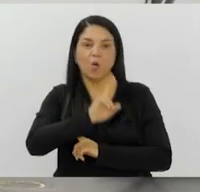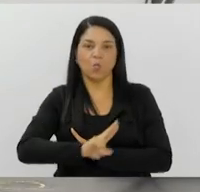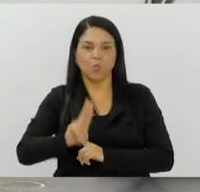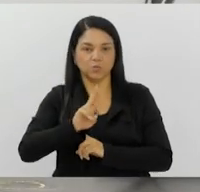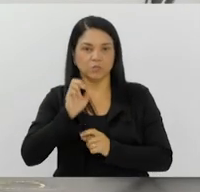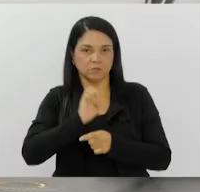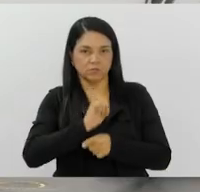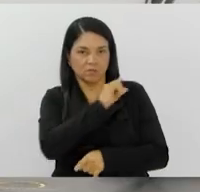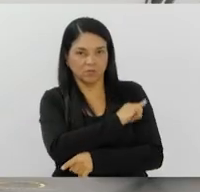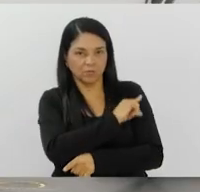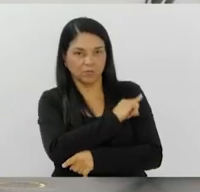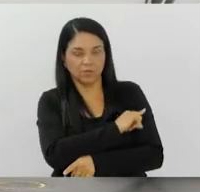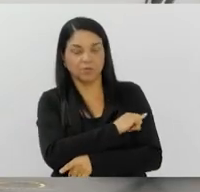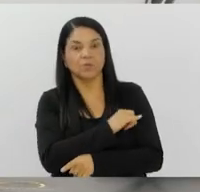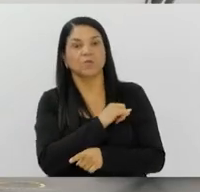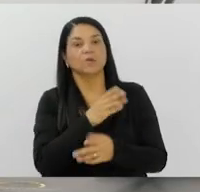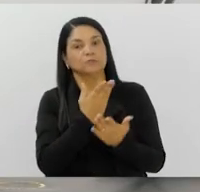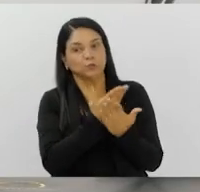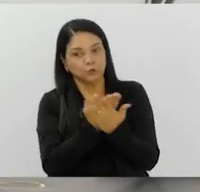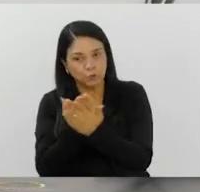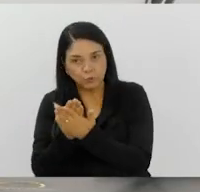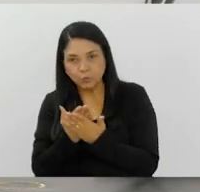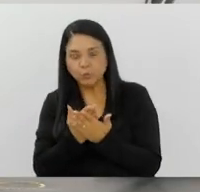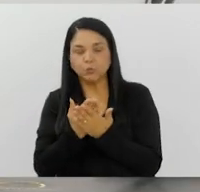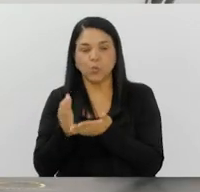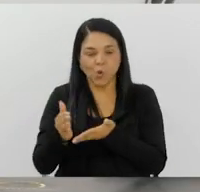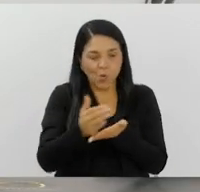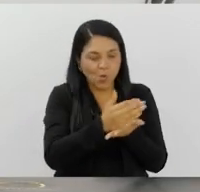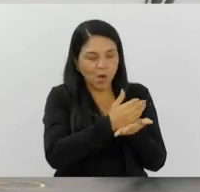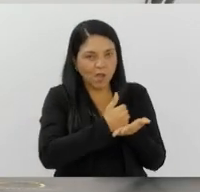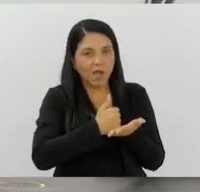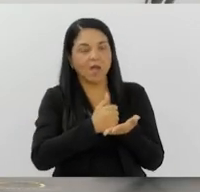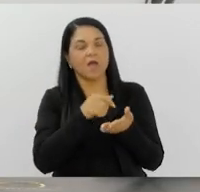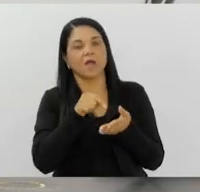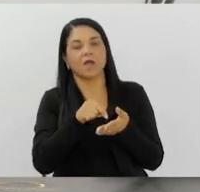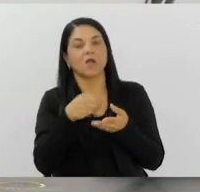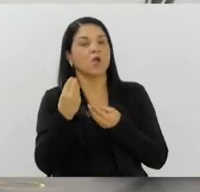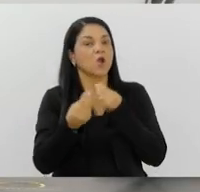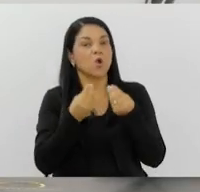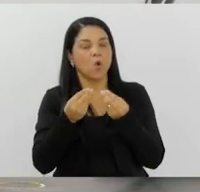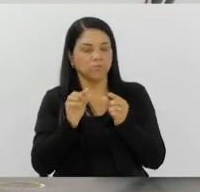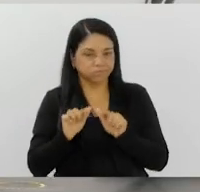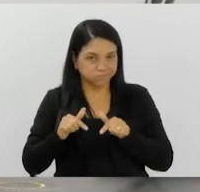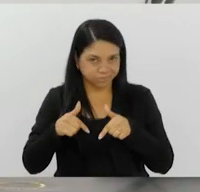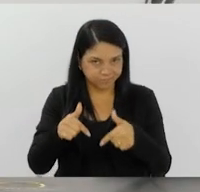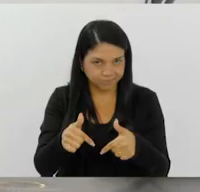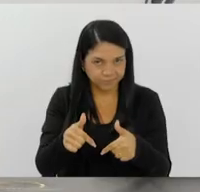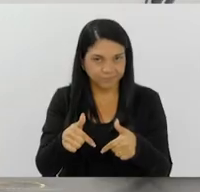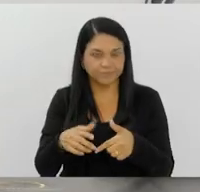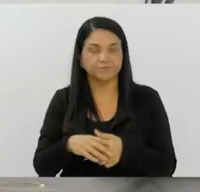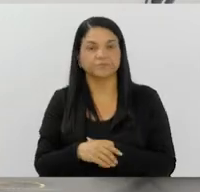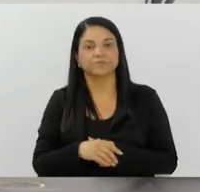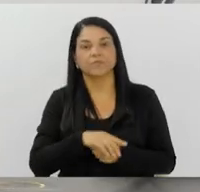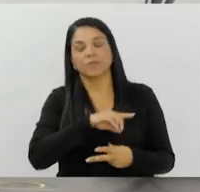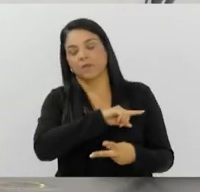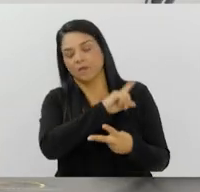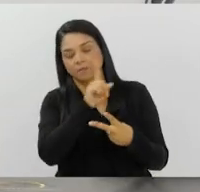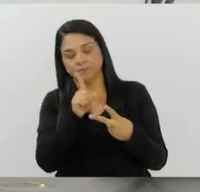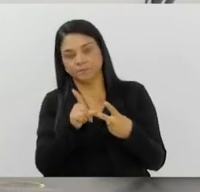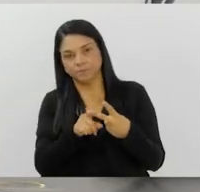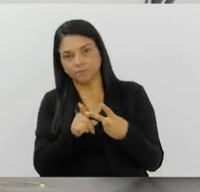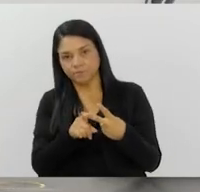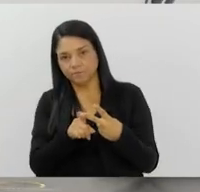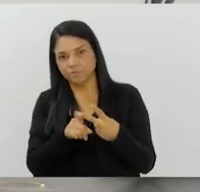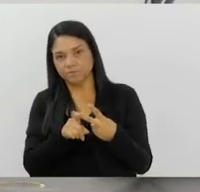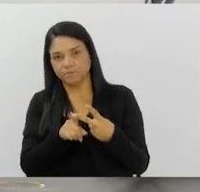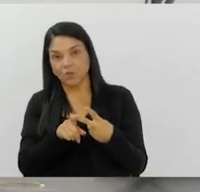Janeiro deve ser feito um estudo e a gente coletar dados para poder entender como que tá sendo Ah o outro ponto é